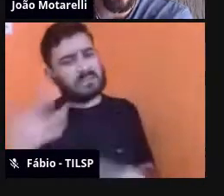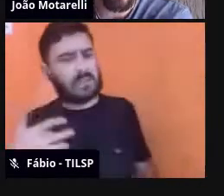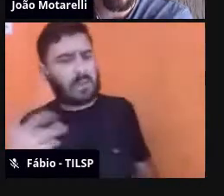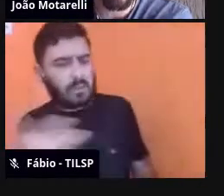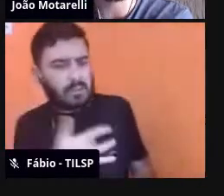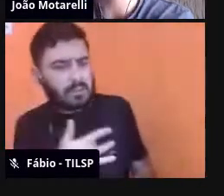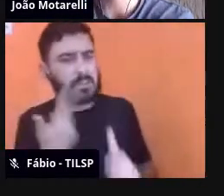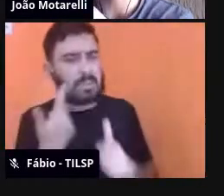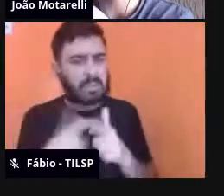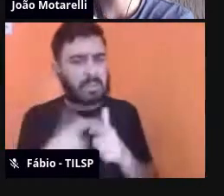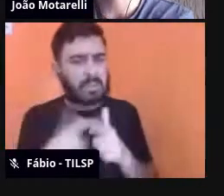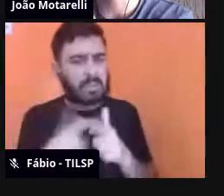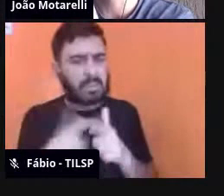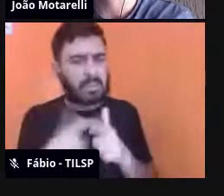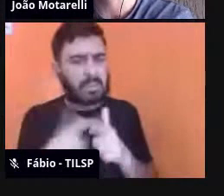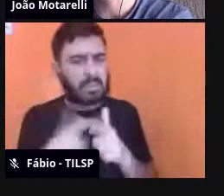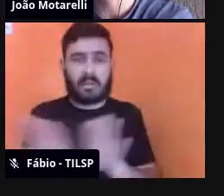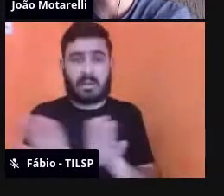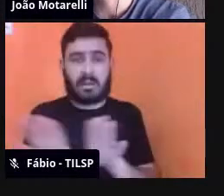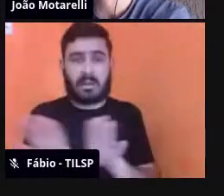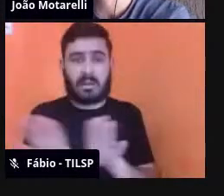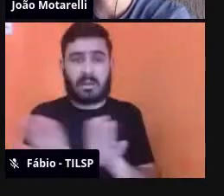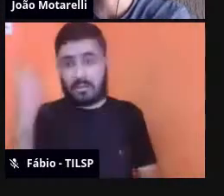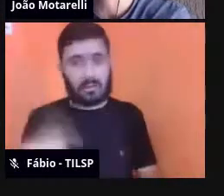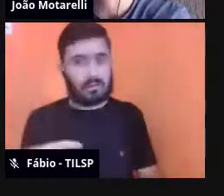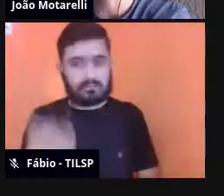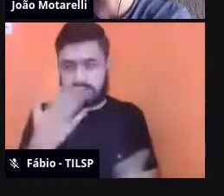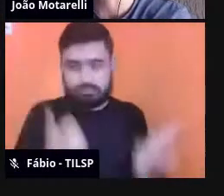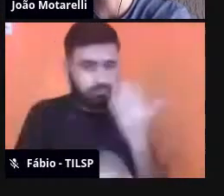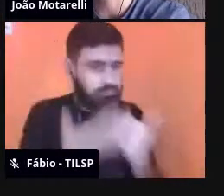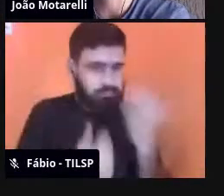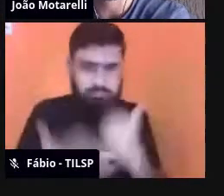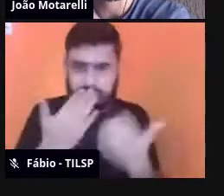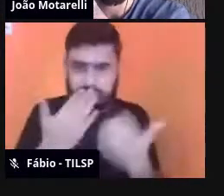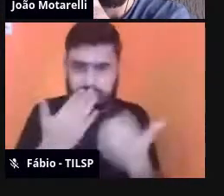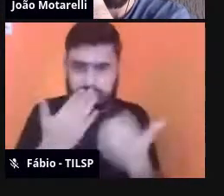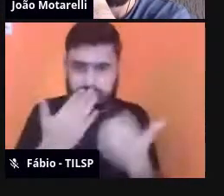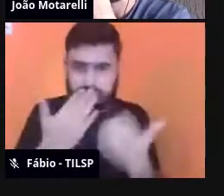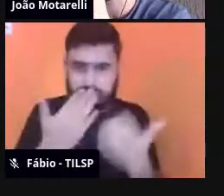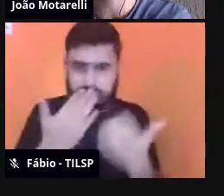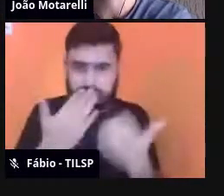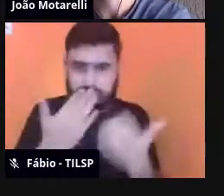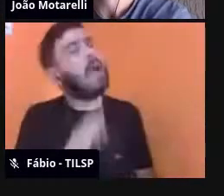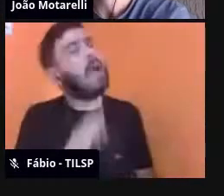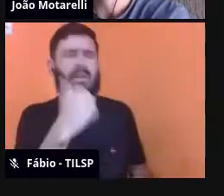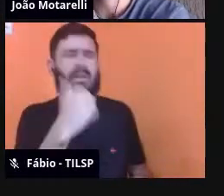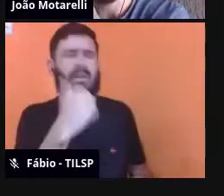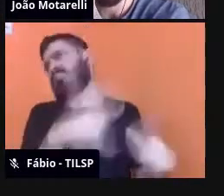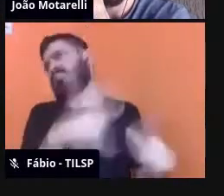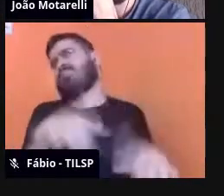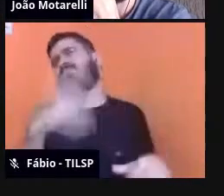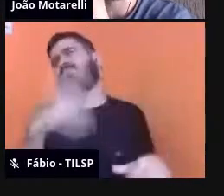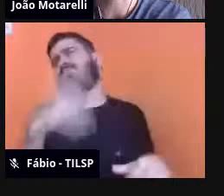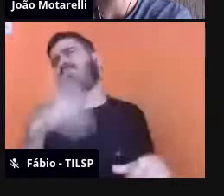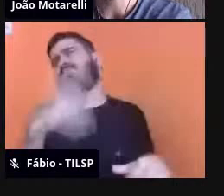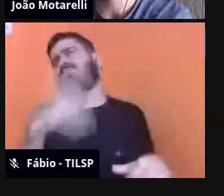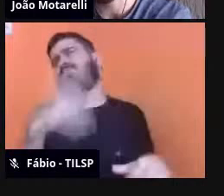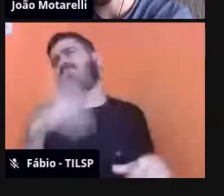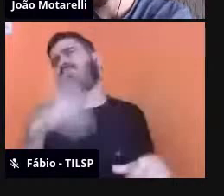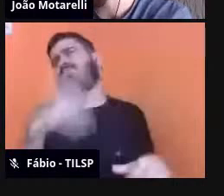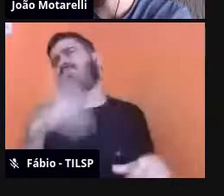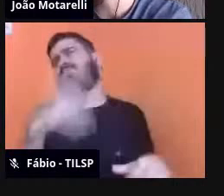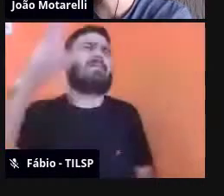com frequência, né, o famoso, já que eu comi, eu vou comer mesmo, segunda-feira eu começo, mas aí é todo final de semana, é sempre